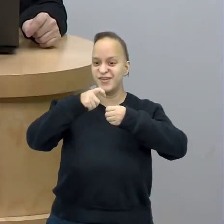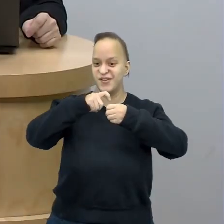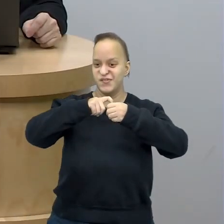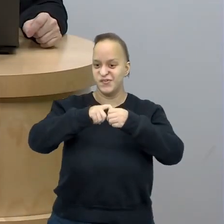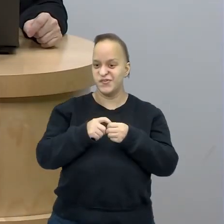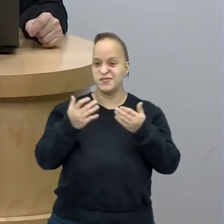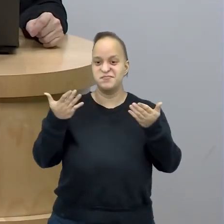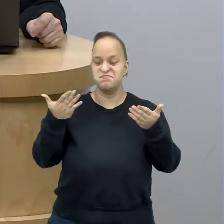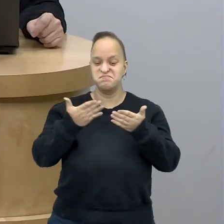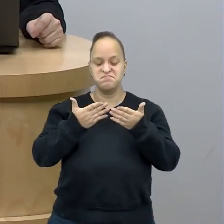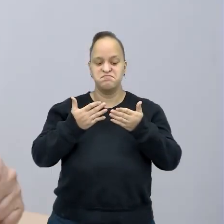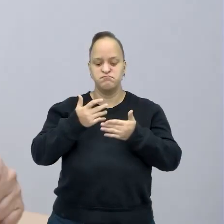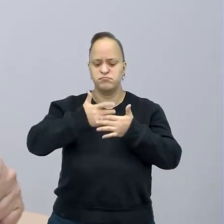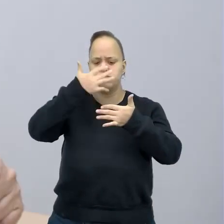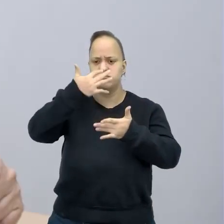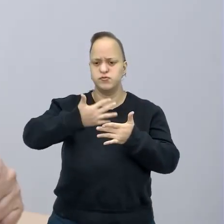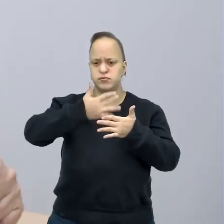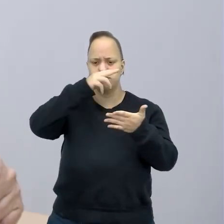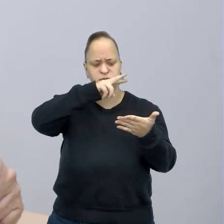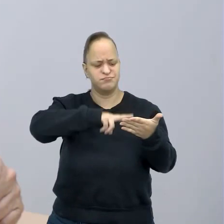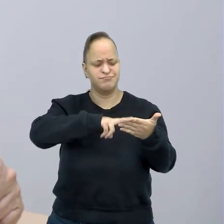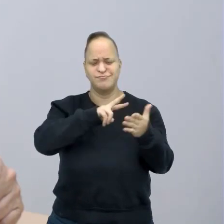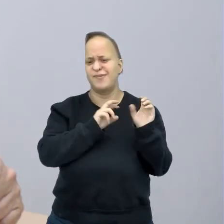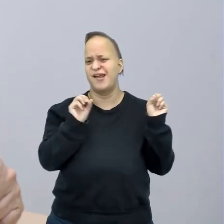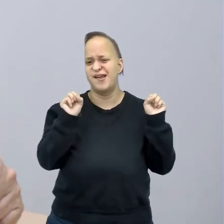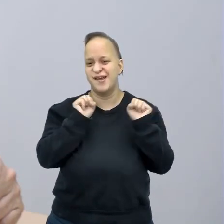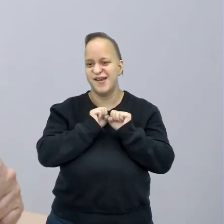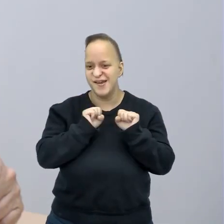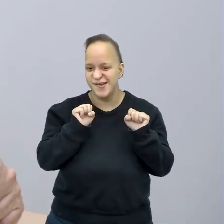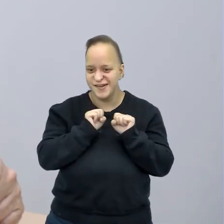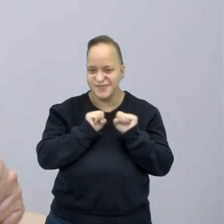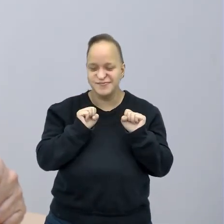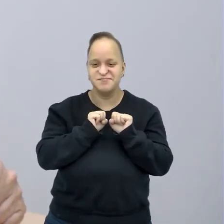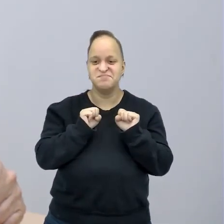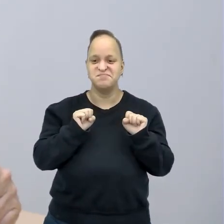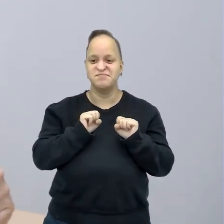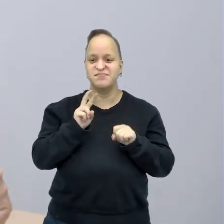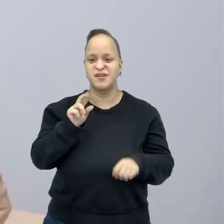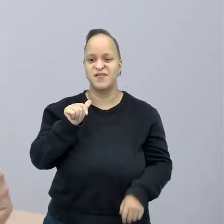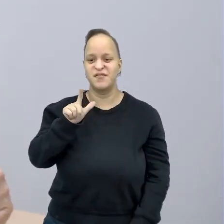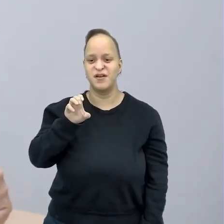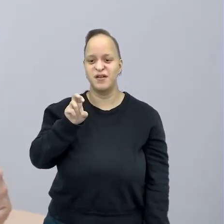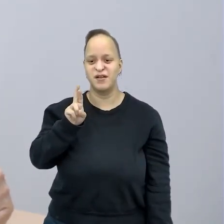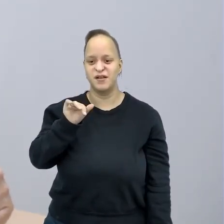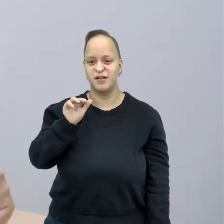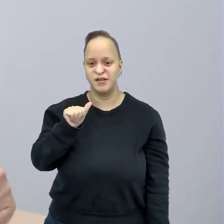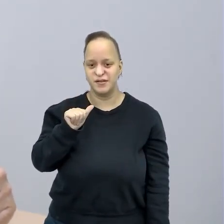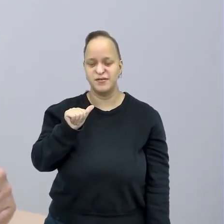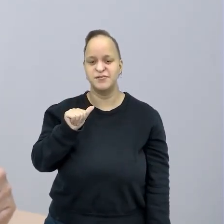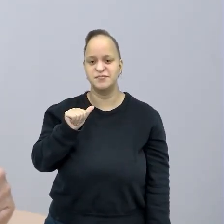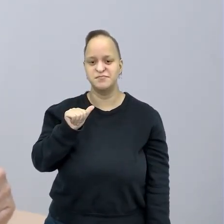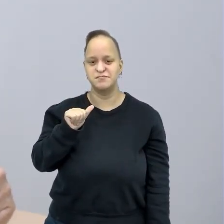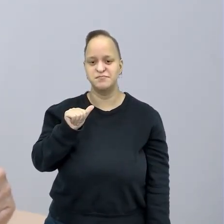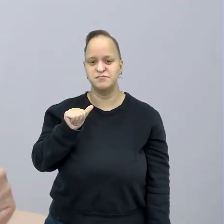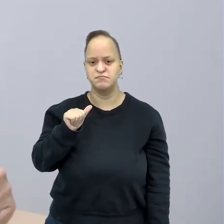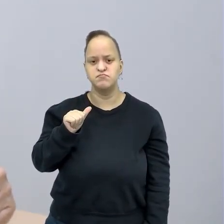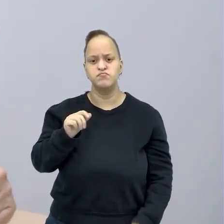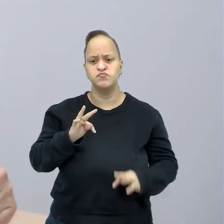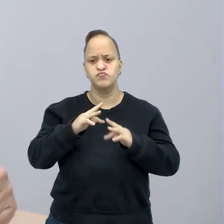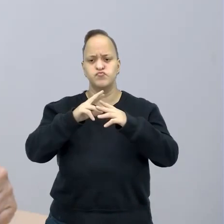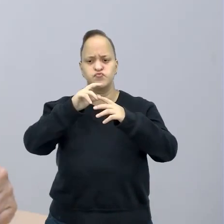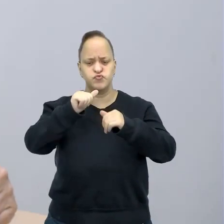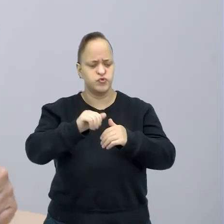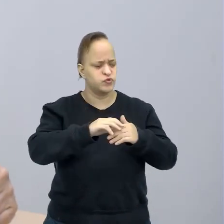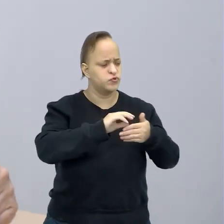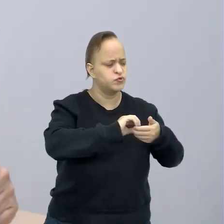Estamos, agora vamos ler aqui o chat, eu adoro fazer isso. A Valéria, aqui todo mundo está nos cumprimentando